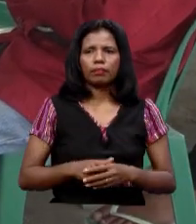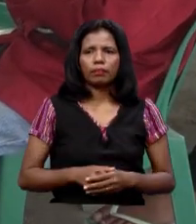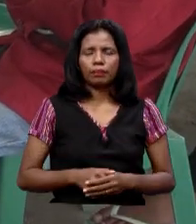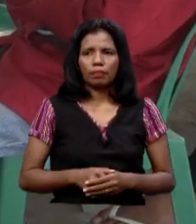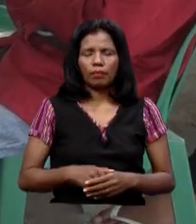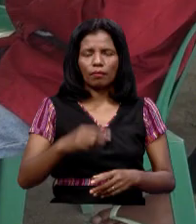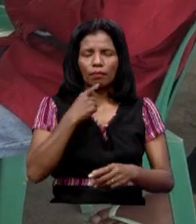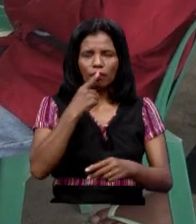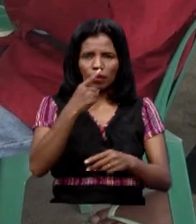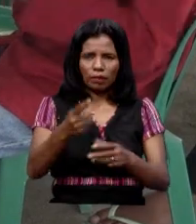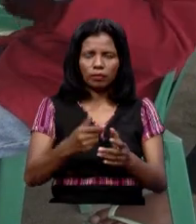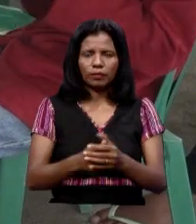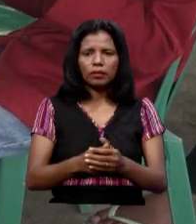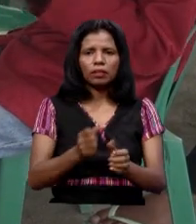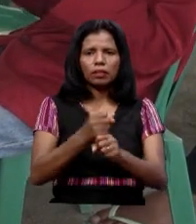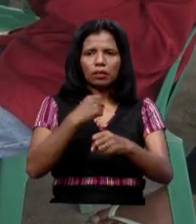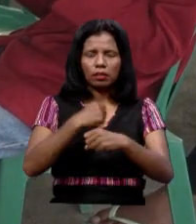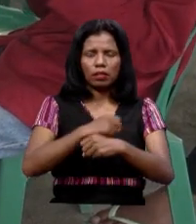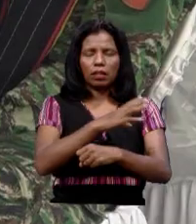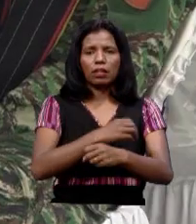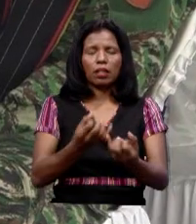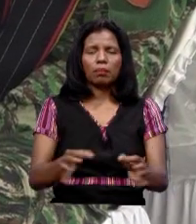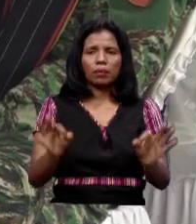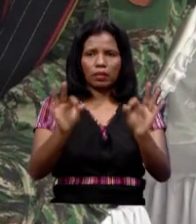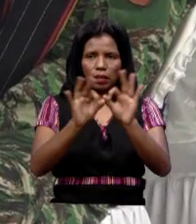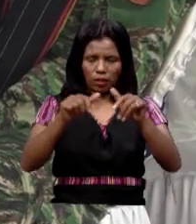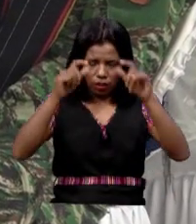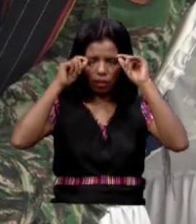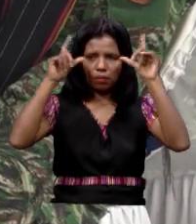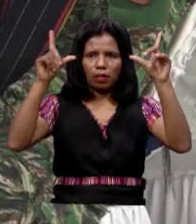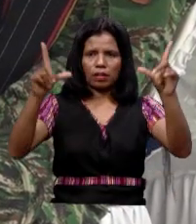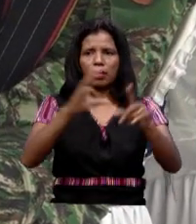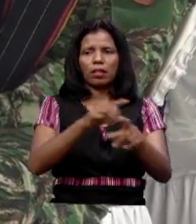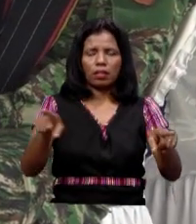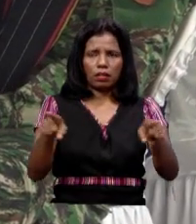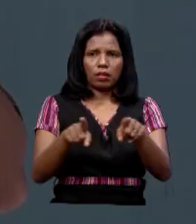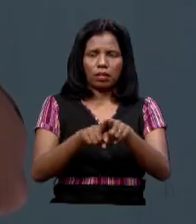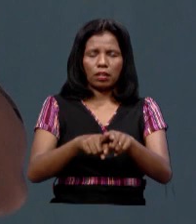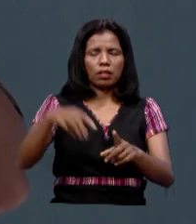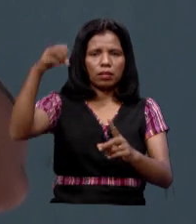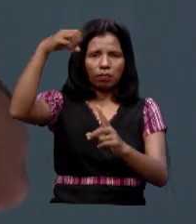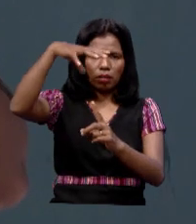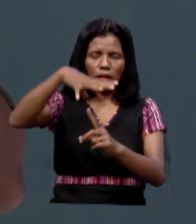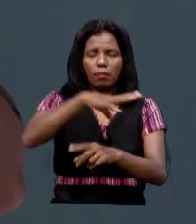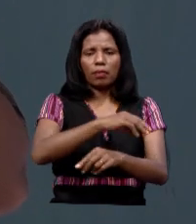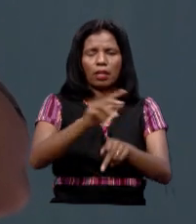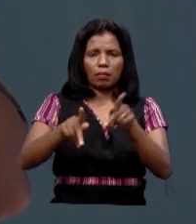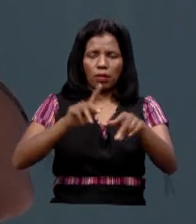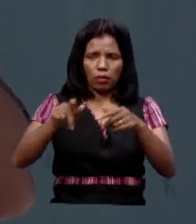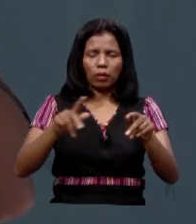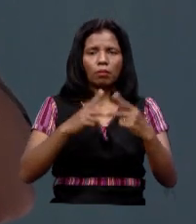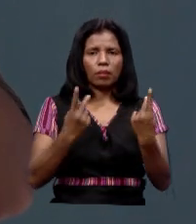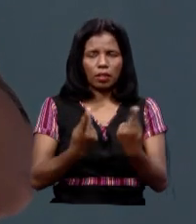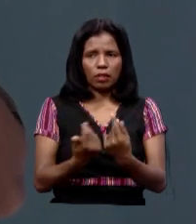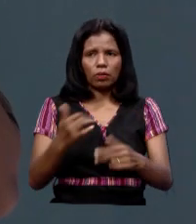Câmara Comércio e Indústria Timor-Leste no dar pilar importante e a Timor-Leste, anessan mahom ba setor privado sira e a território